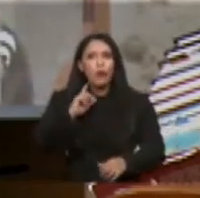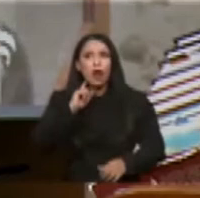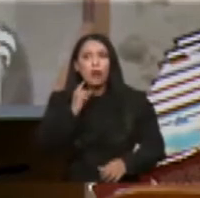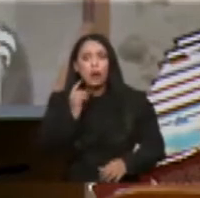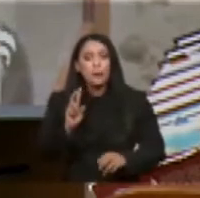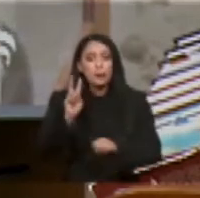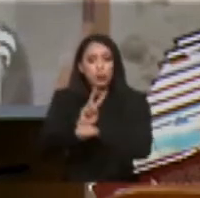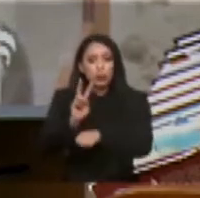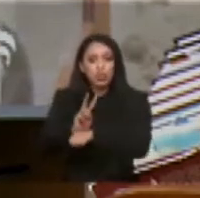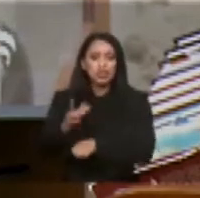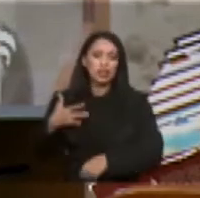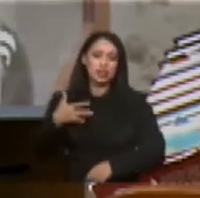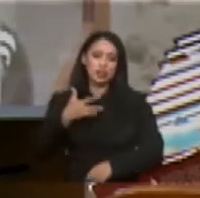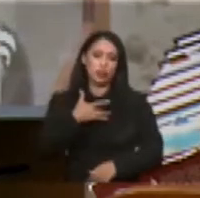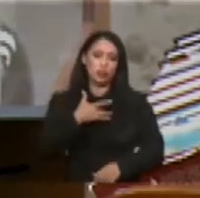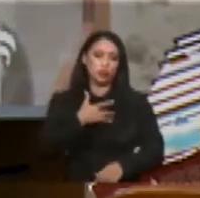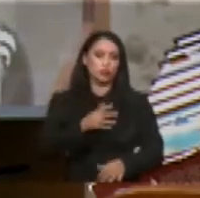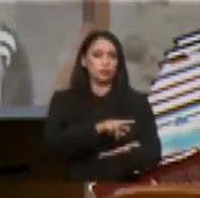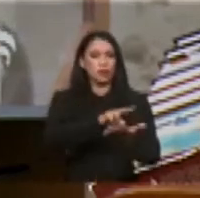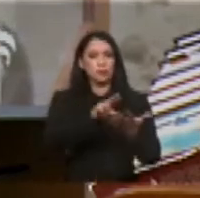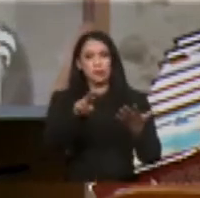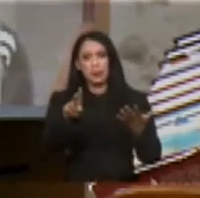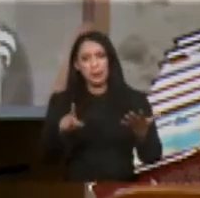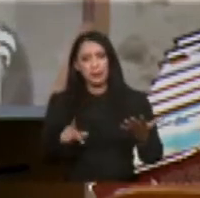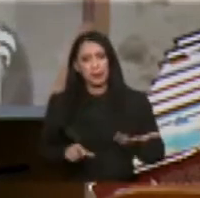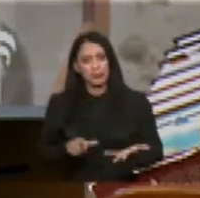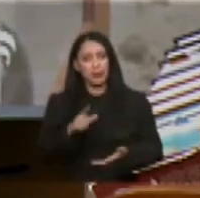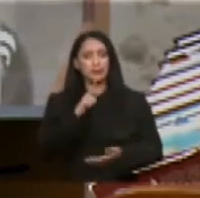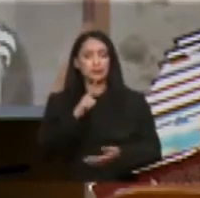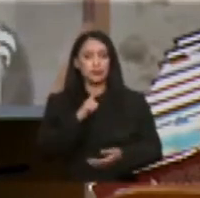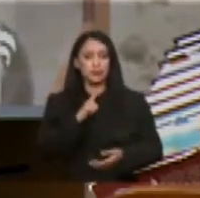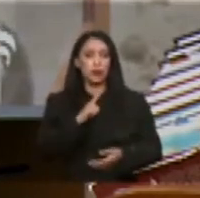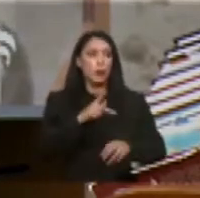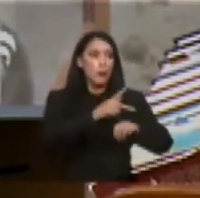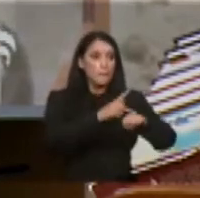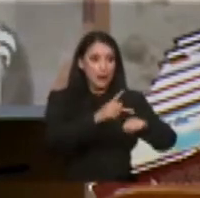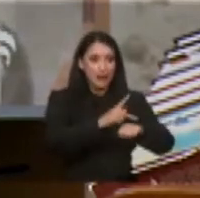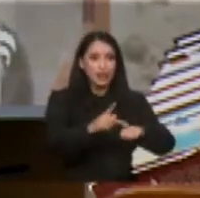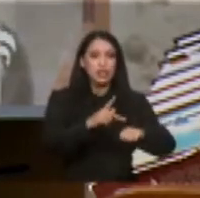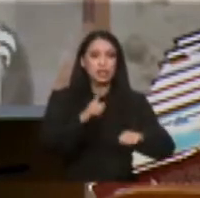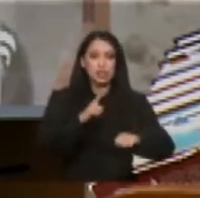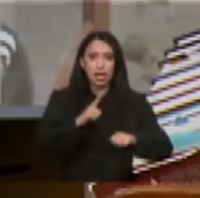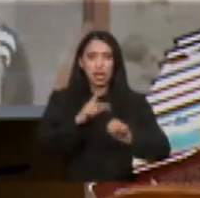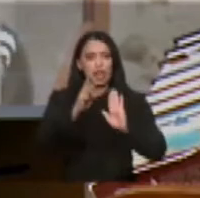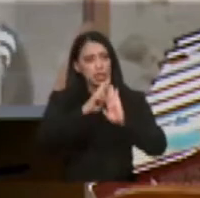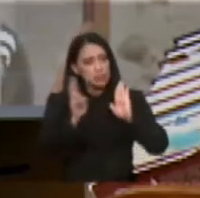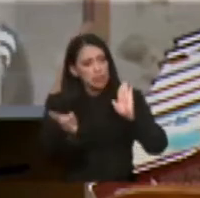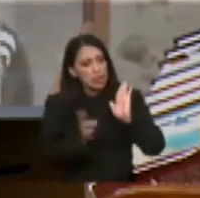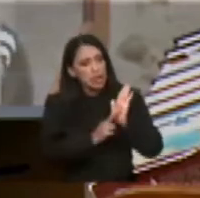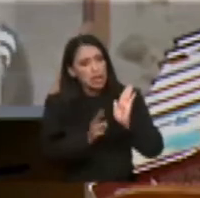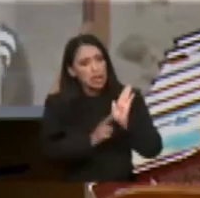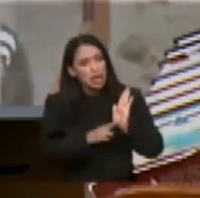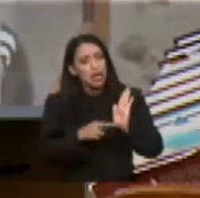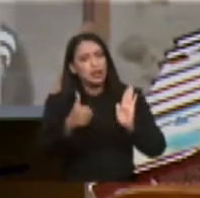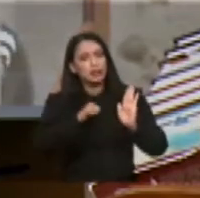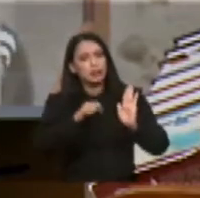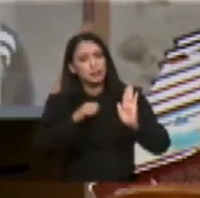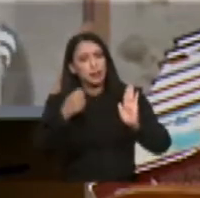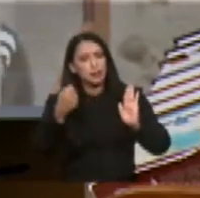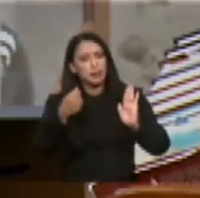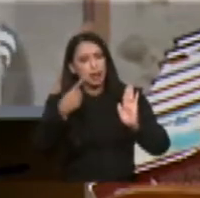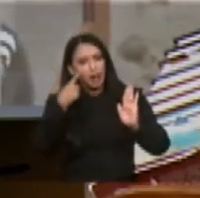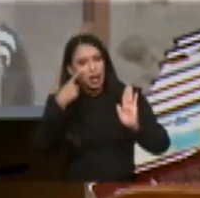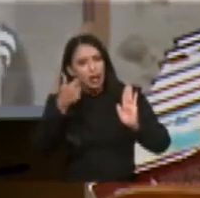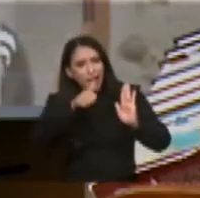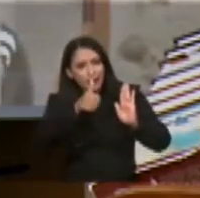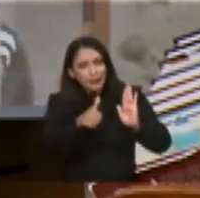proteger a saúde em diferentes contextos, devendo cada país estabelecer padrões que variam de acordo com abordagens específicas